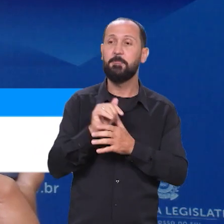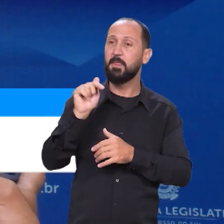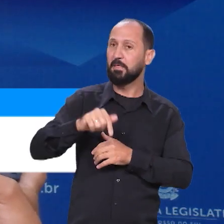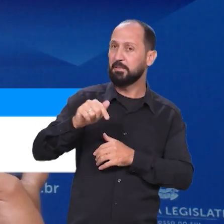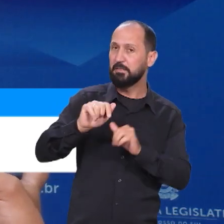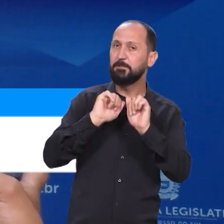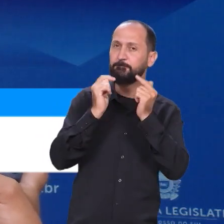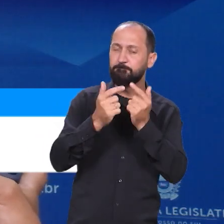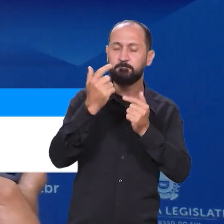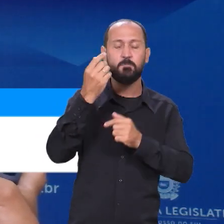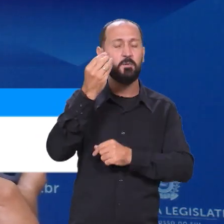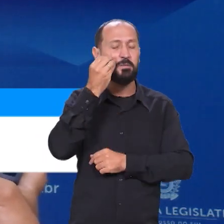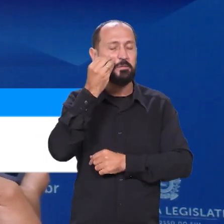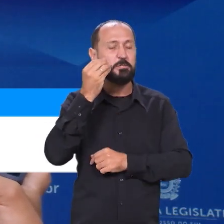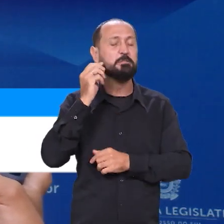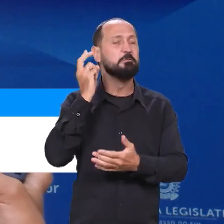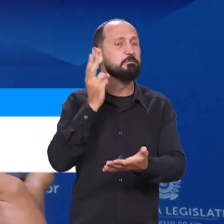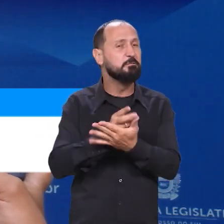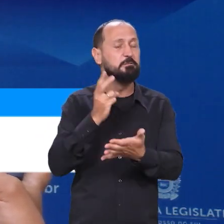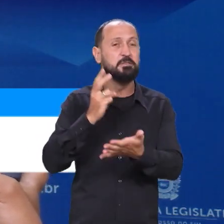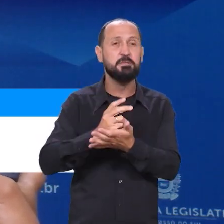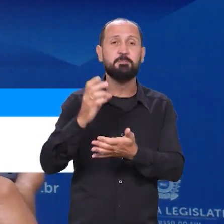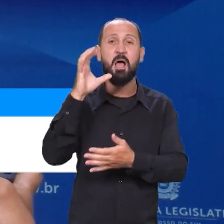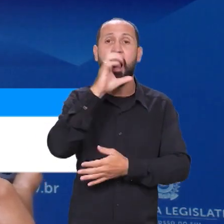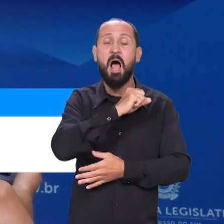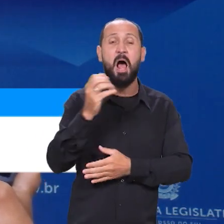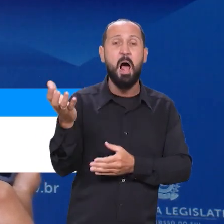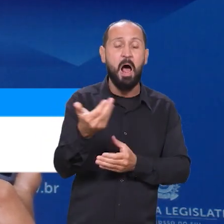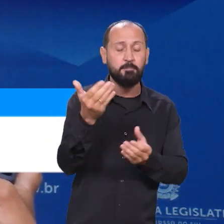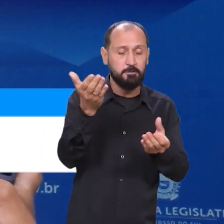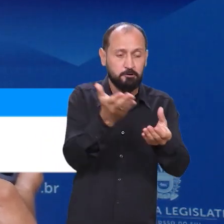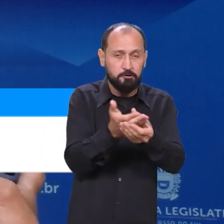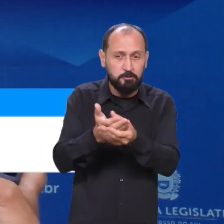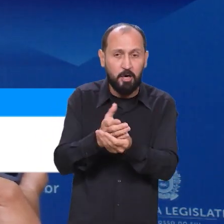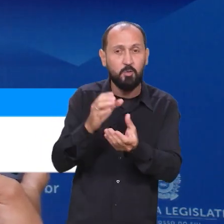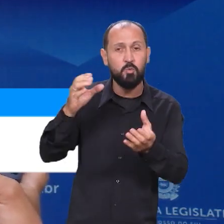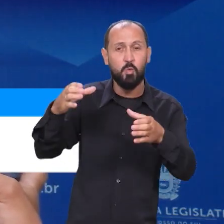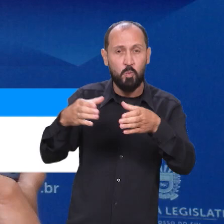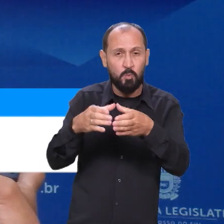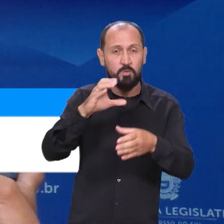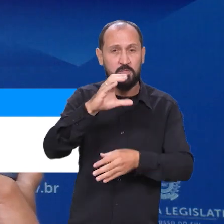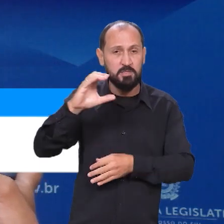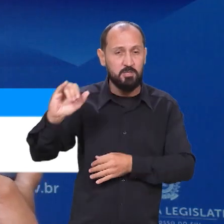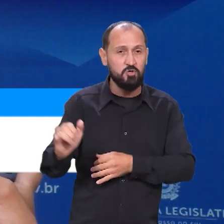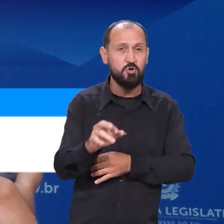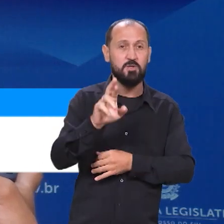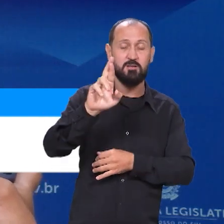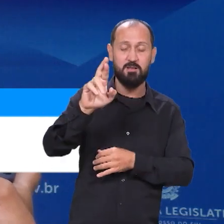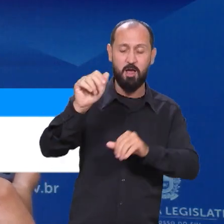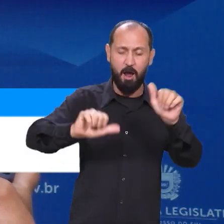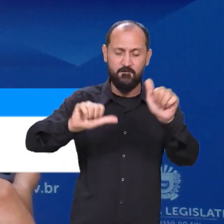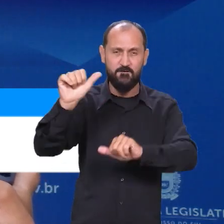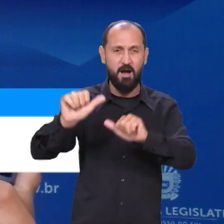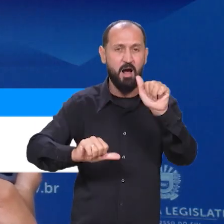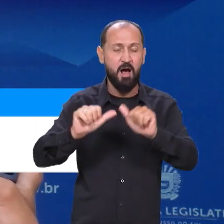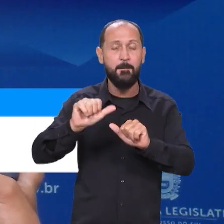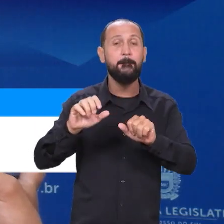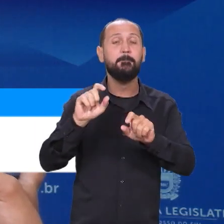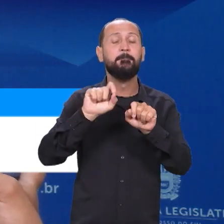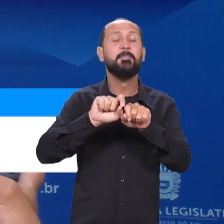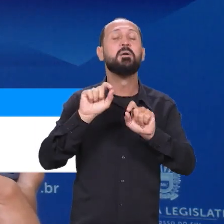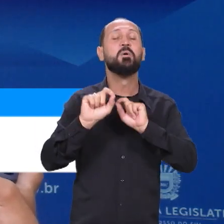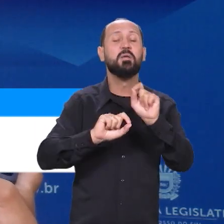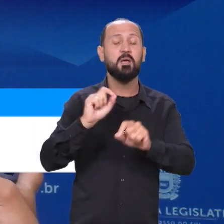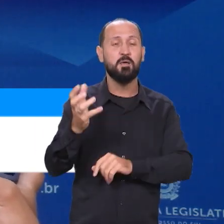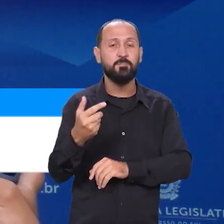E aqui na Assembleia a gente tem procurado ser o mais ágil possível lá na Comissão de Constituição e Justiça